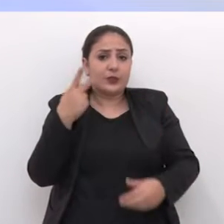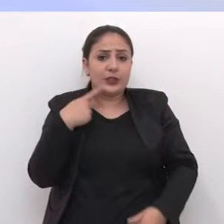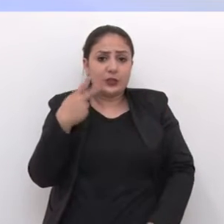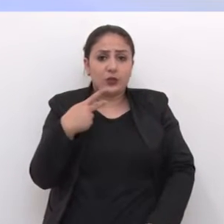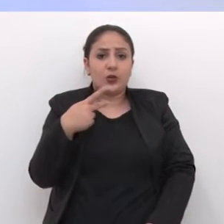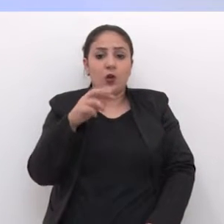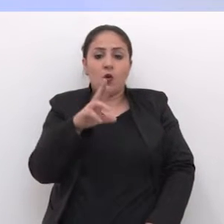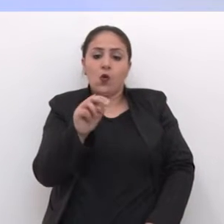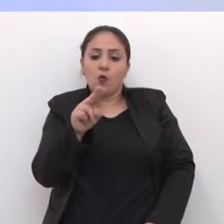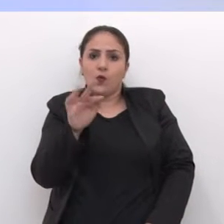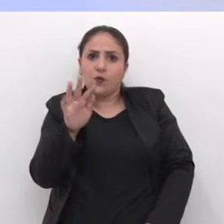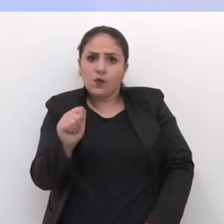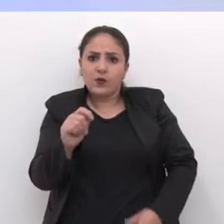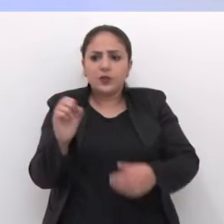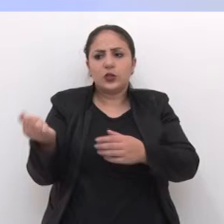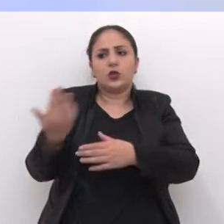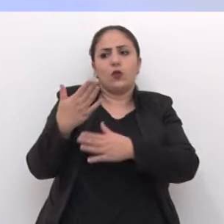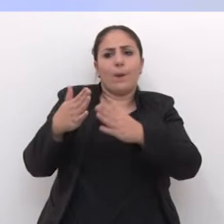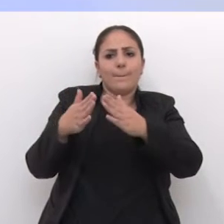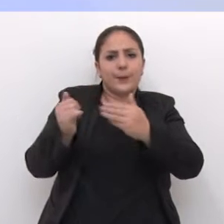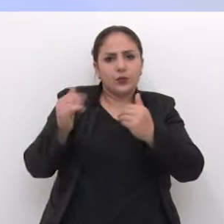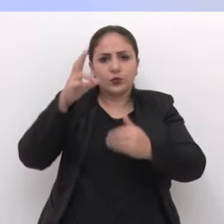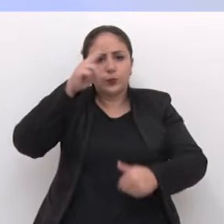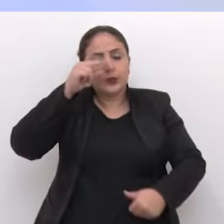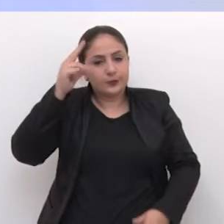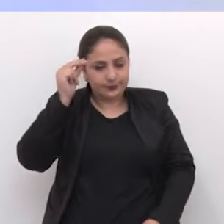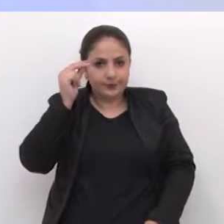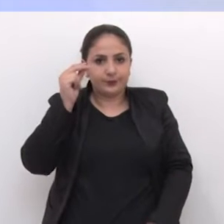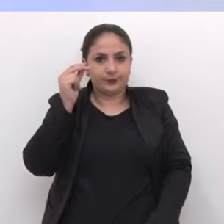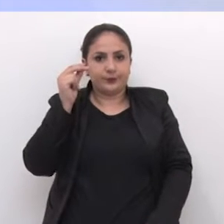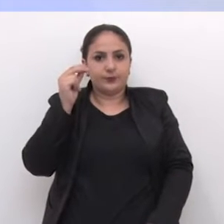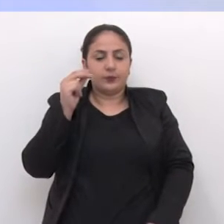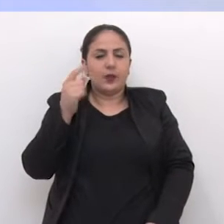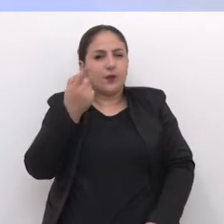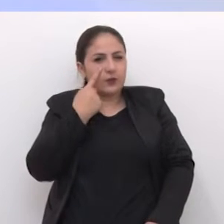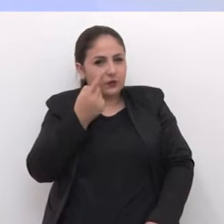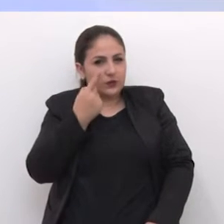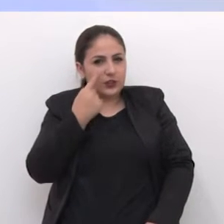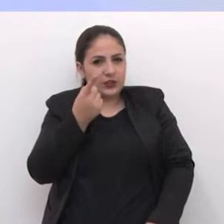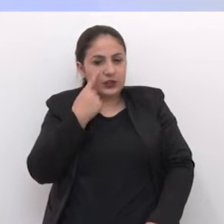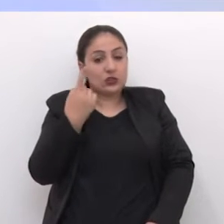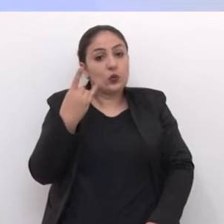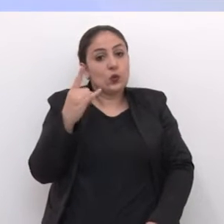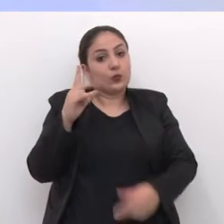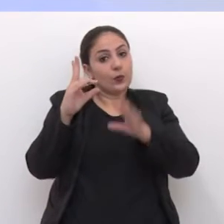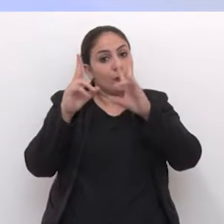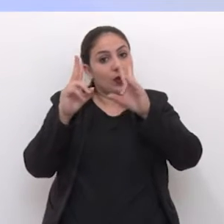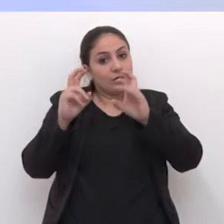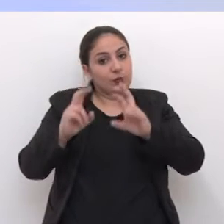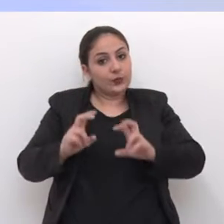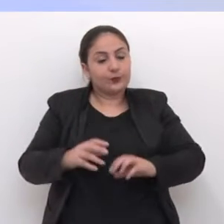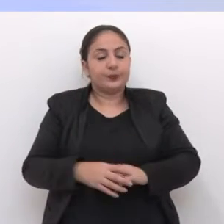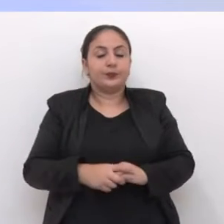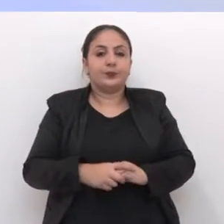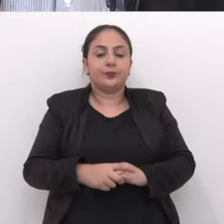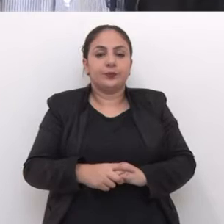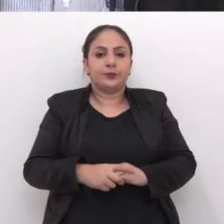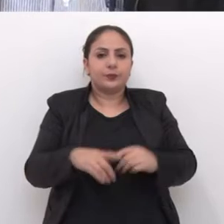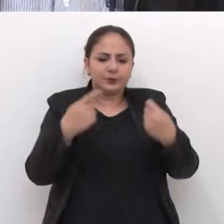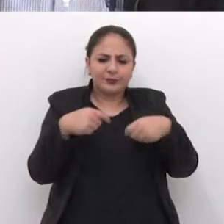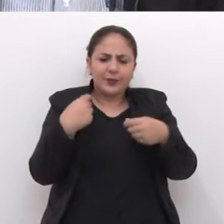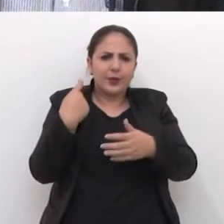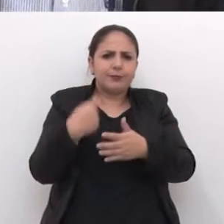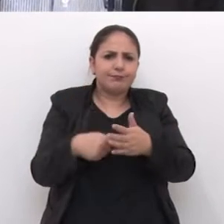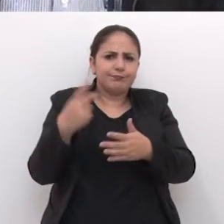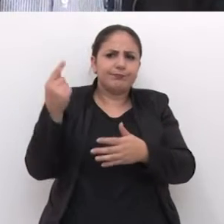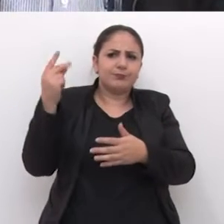comunidade, o vereador Cláudio Rufa Soldá fez novos pedidos ao Poder Executivo. Confira os últimos assuntos.